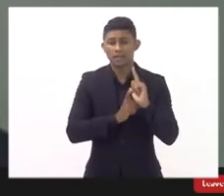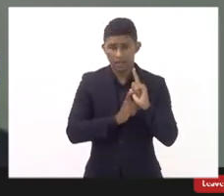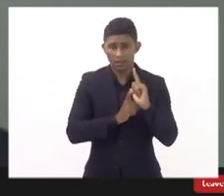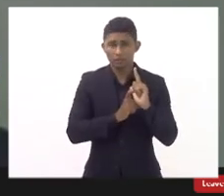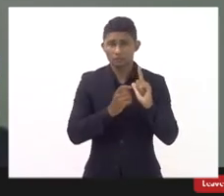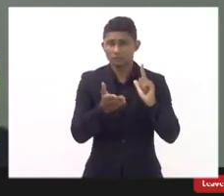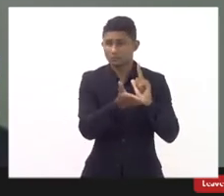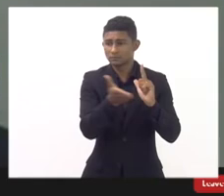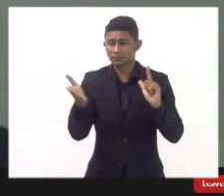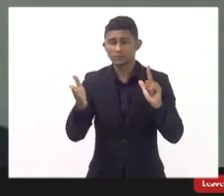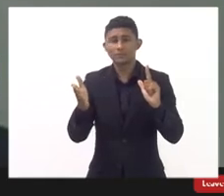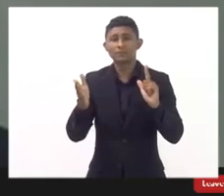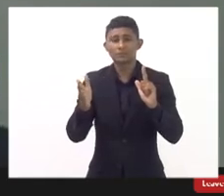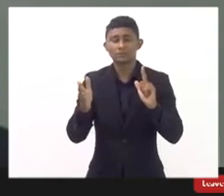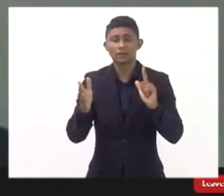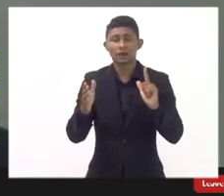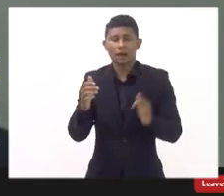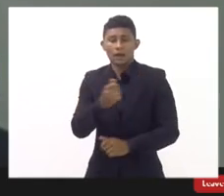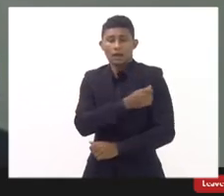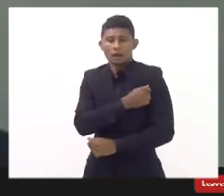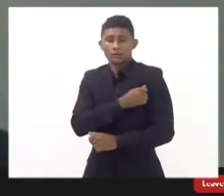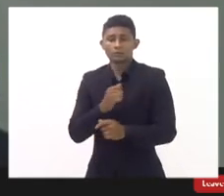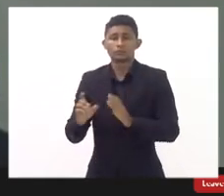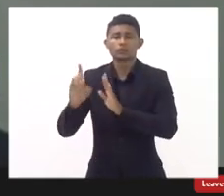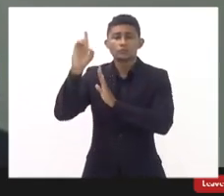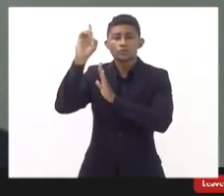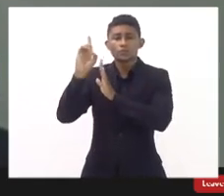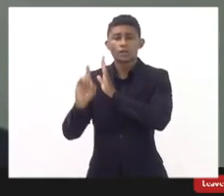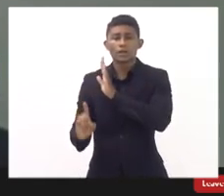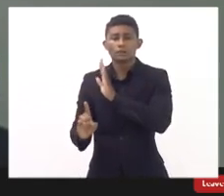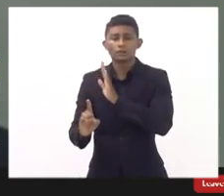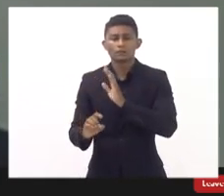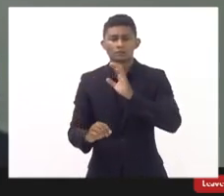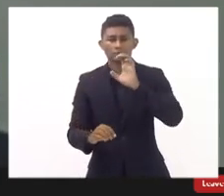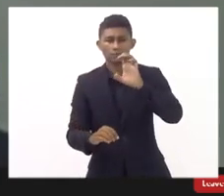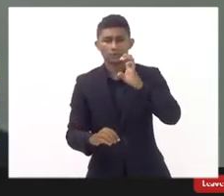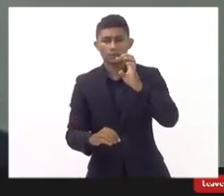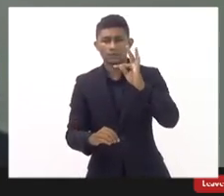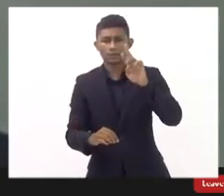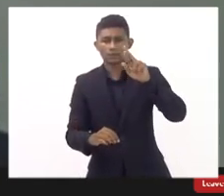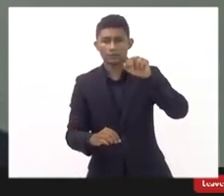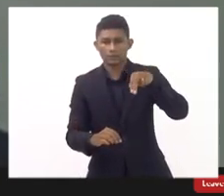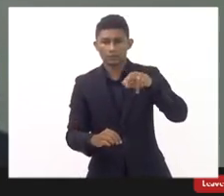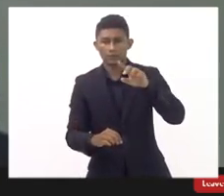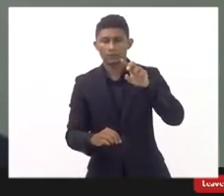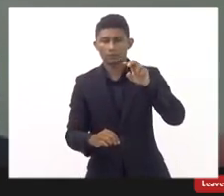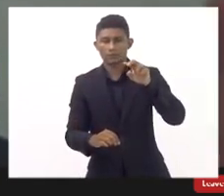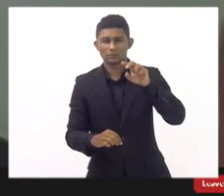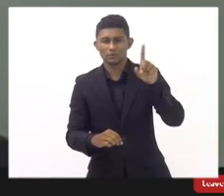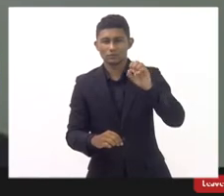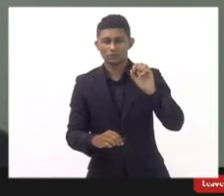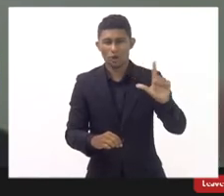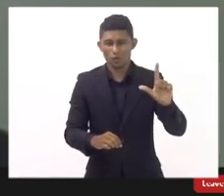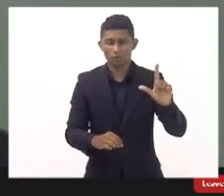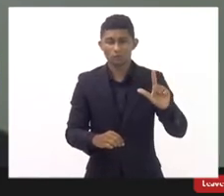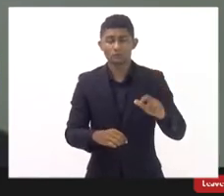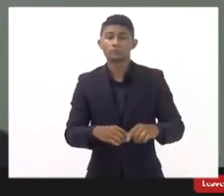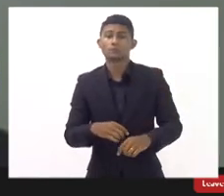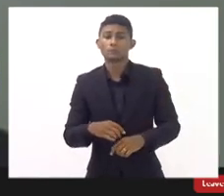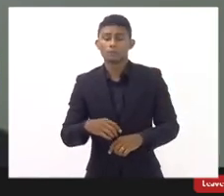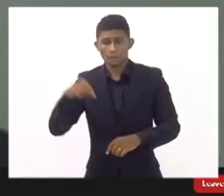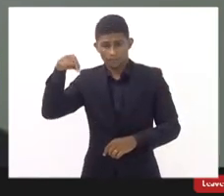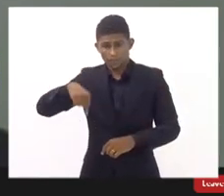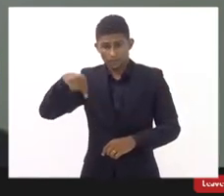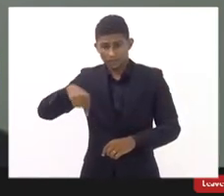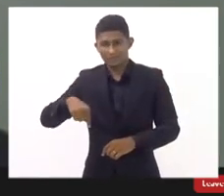direito desses estudantes pelo transporte, pela Cetransol, porque no Rio de Janeiro é a Riocard, aqui quem faz a